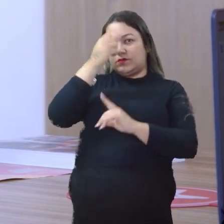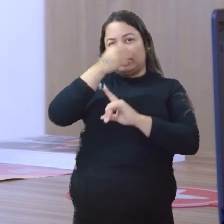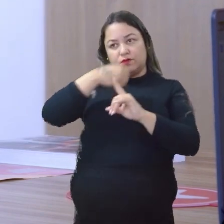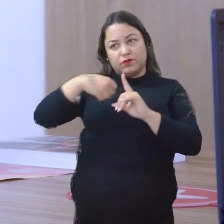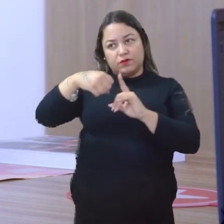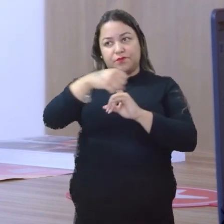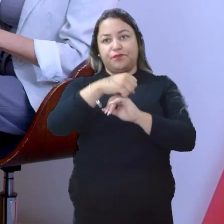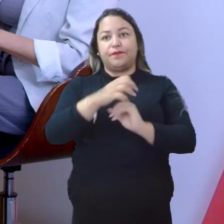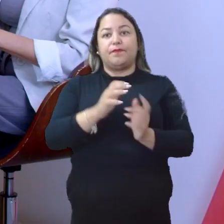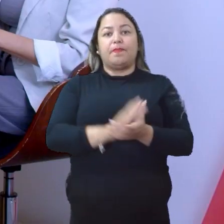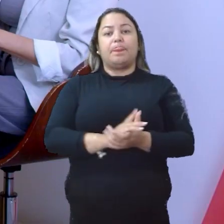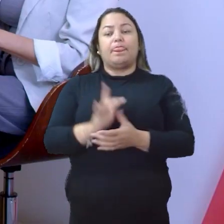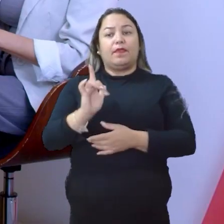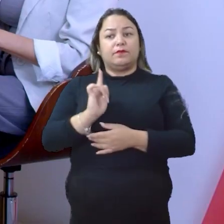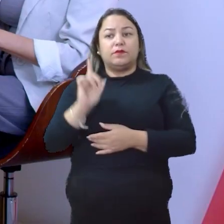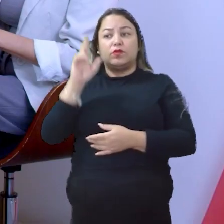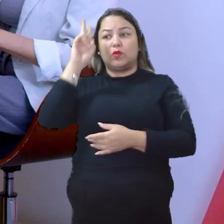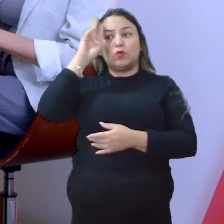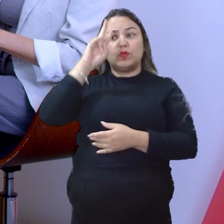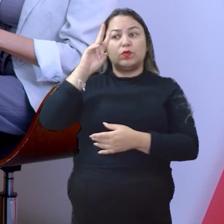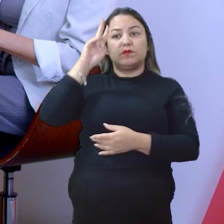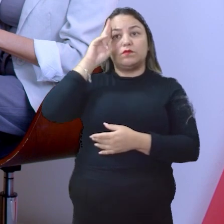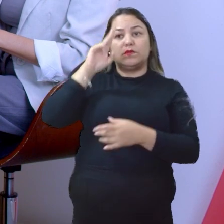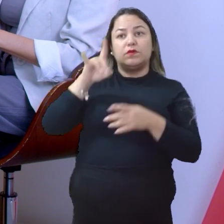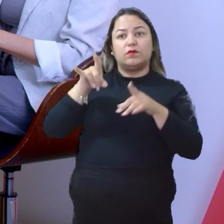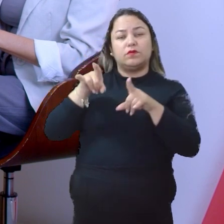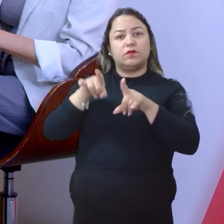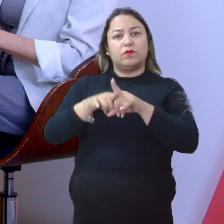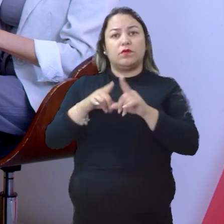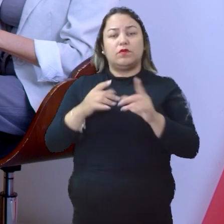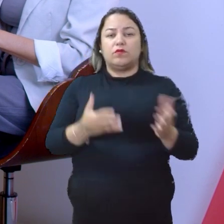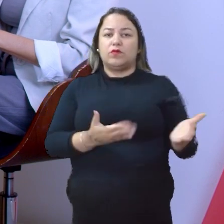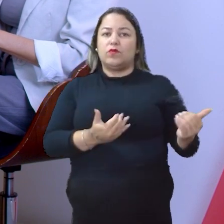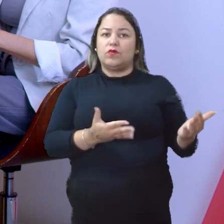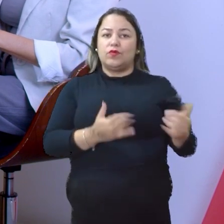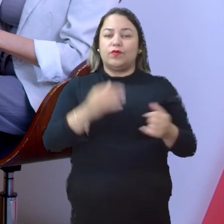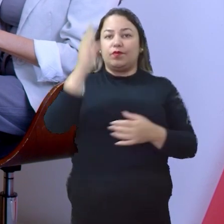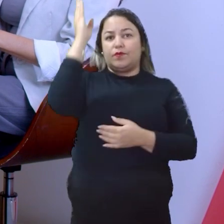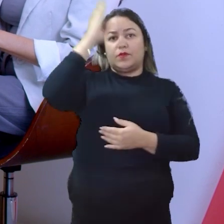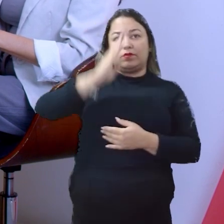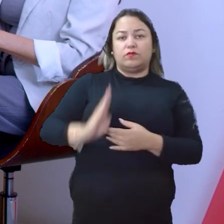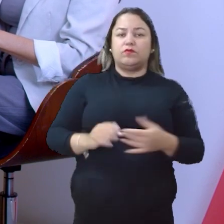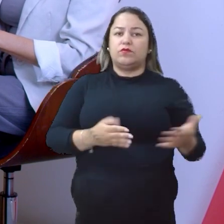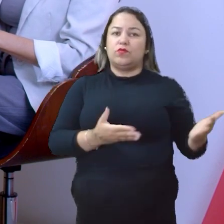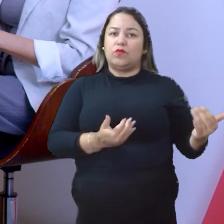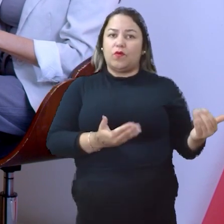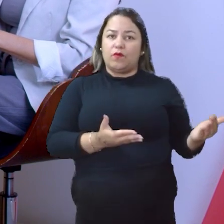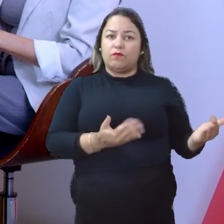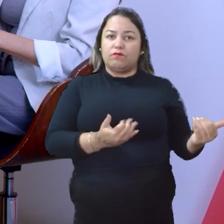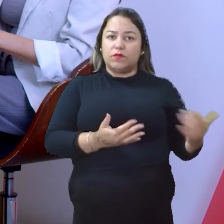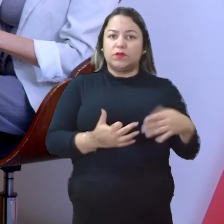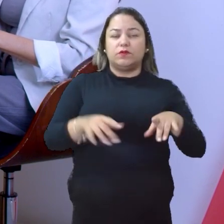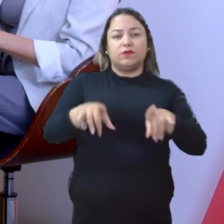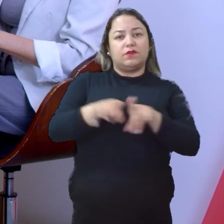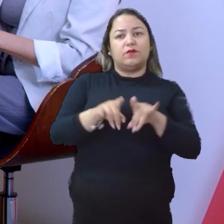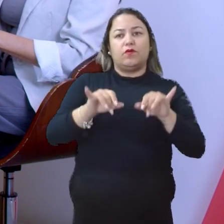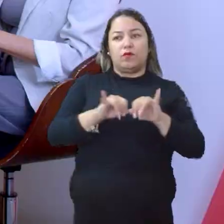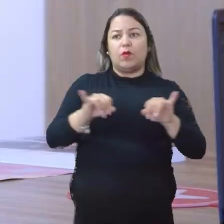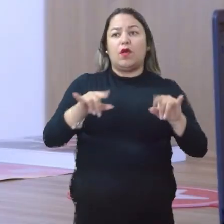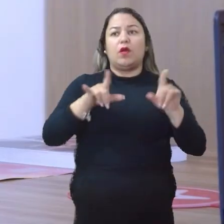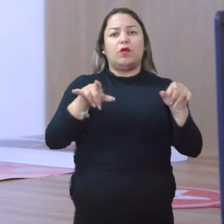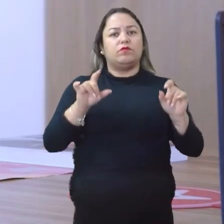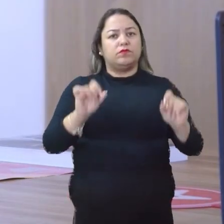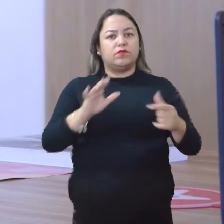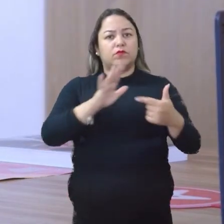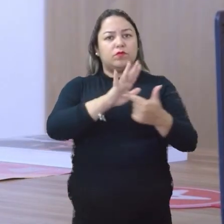social brasileiro. Então, assim, a gente tem um histórico de extermínio, de genocídio da população negra brasileira, jovem principalmente. A gente tem